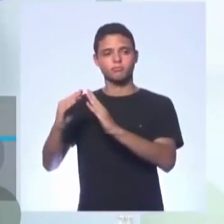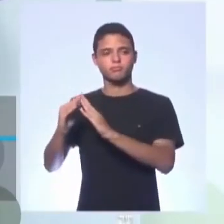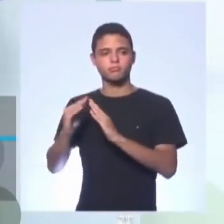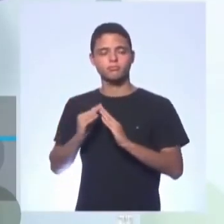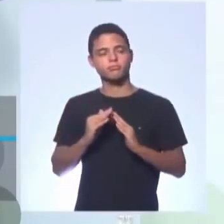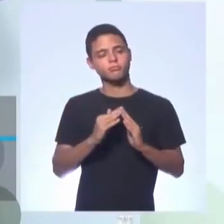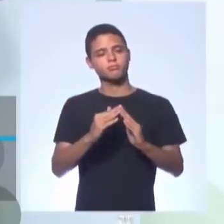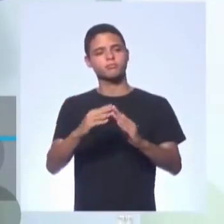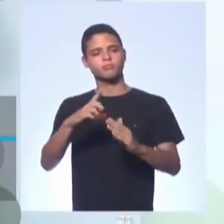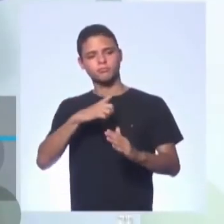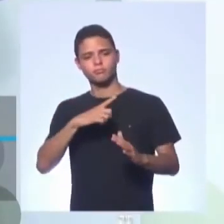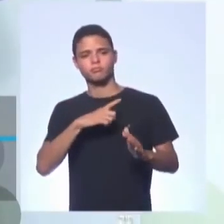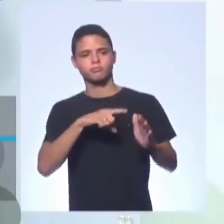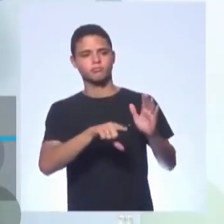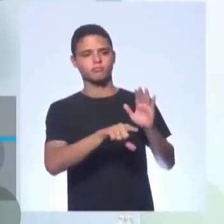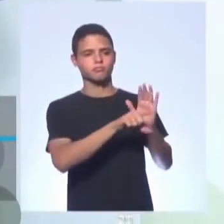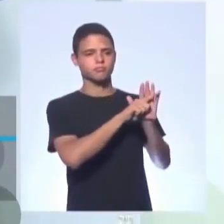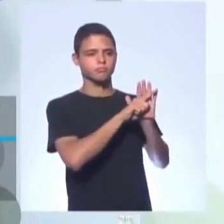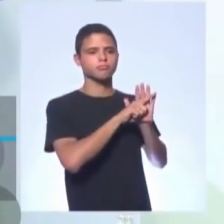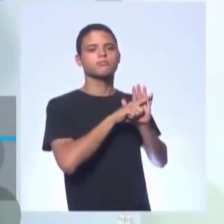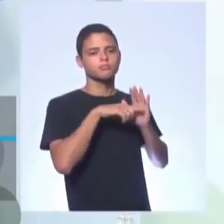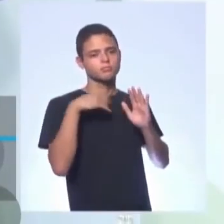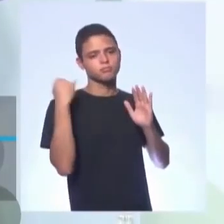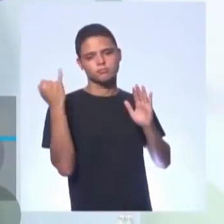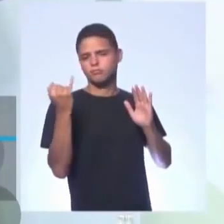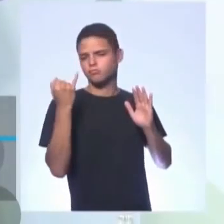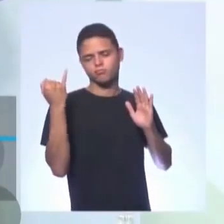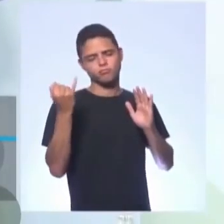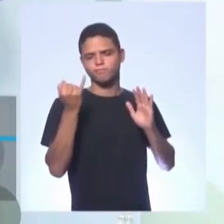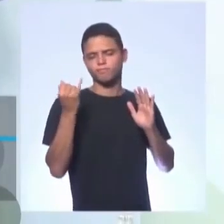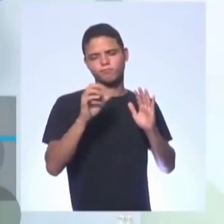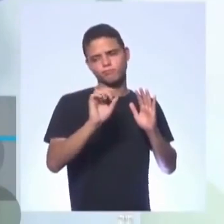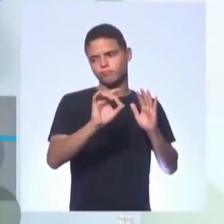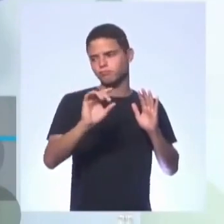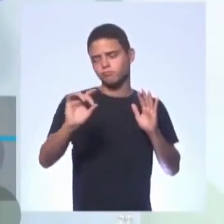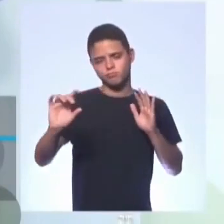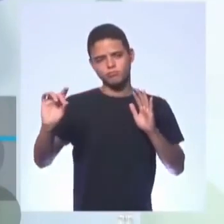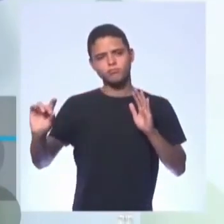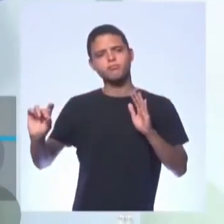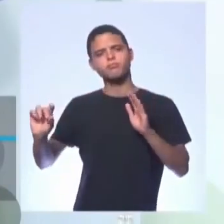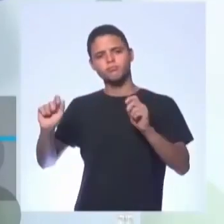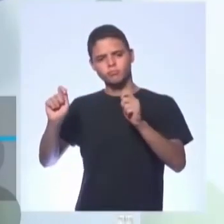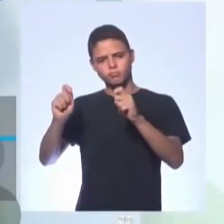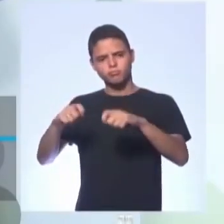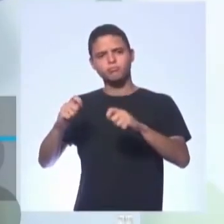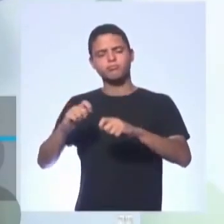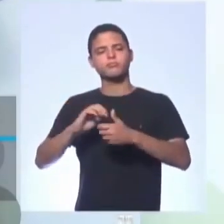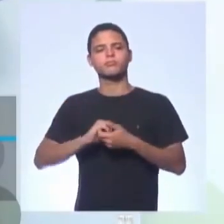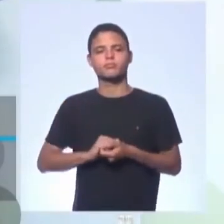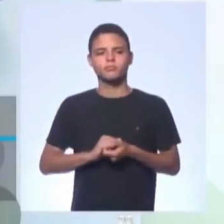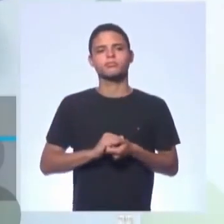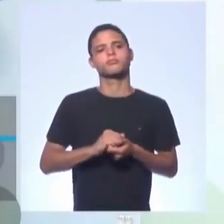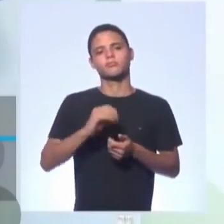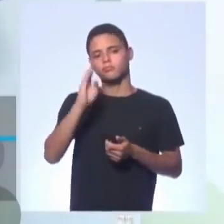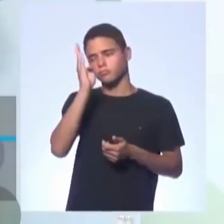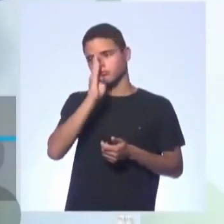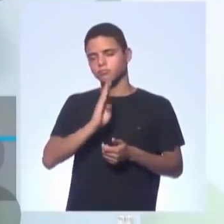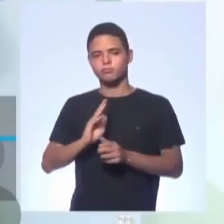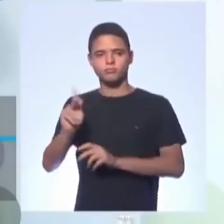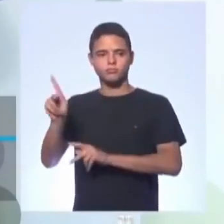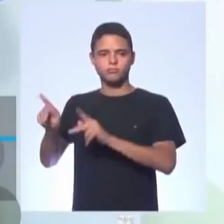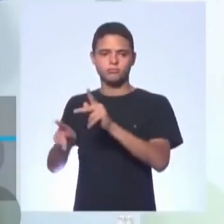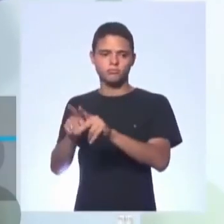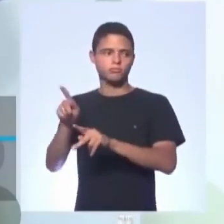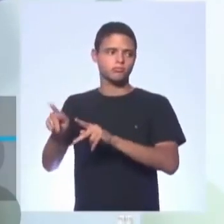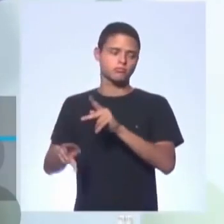está na Constituição, né, que é um dever do Estado e um direito aí do cidadão brasileiro, né? Constituição que é também chamada